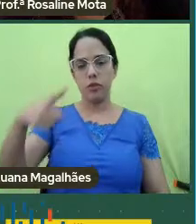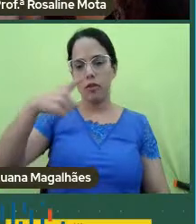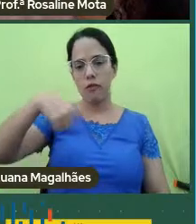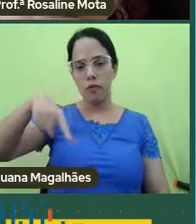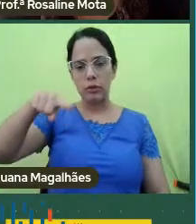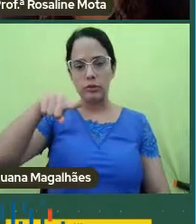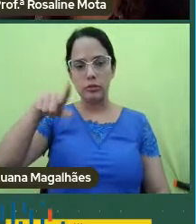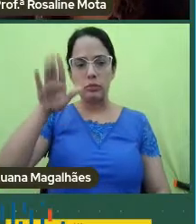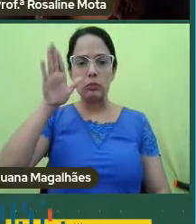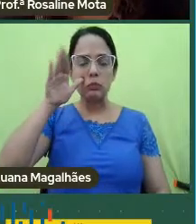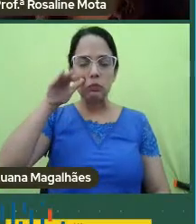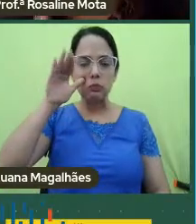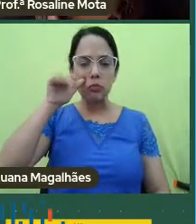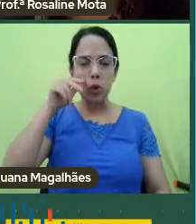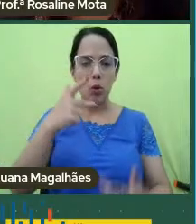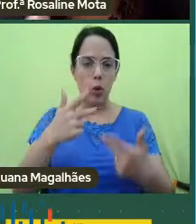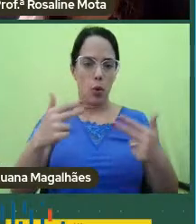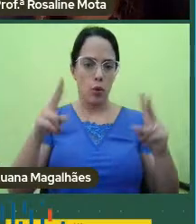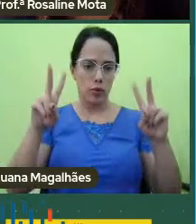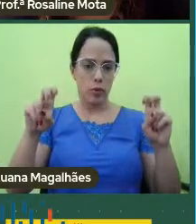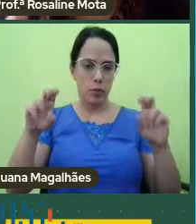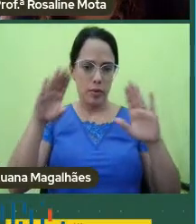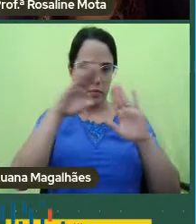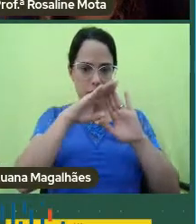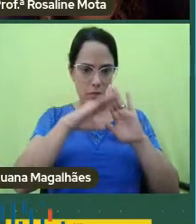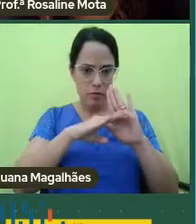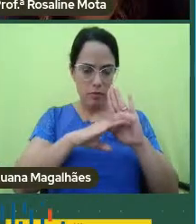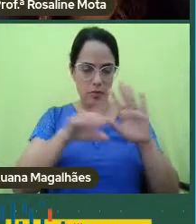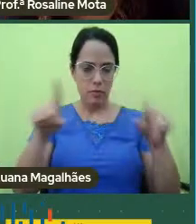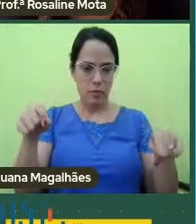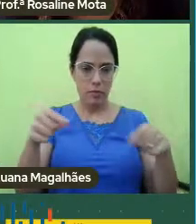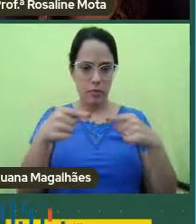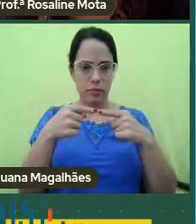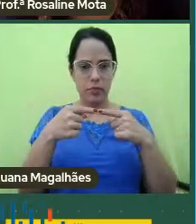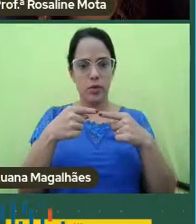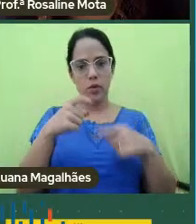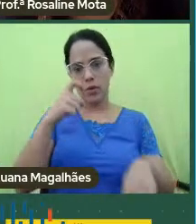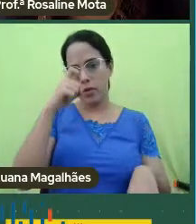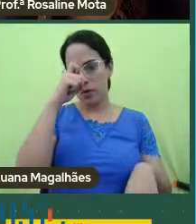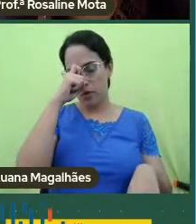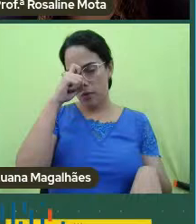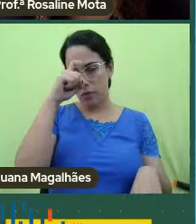olhada sobre essas questões, sobretudo no que diz respeito aos hospitais